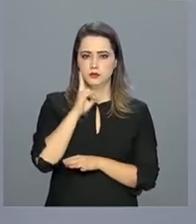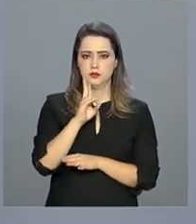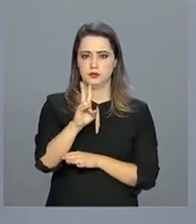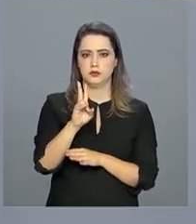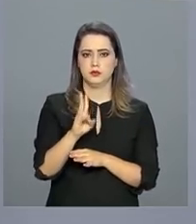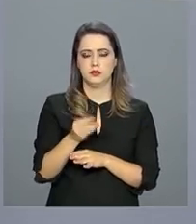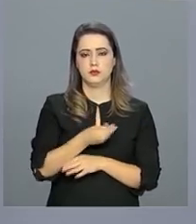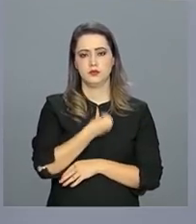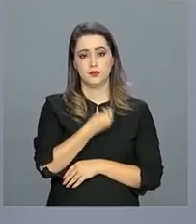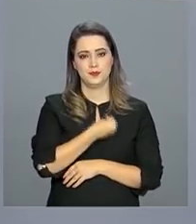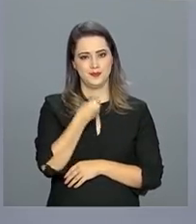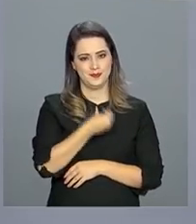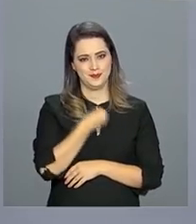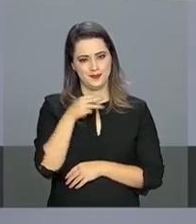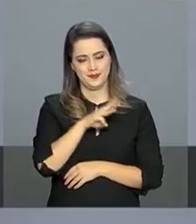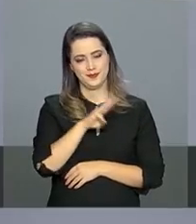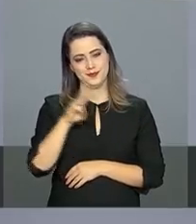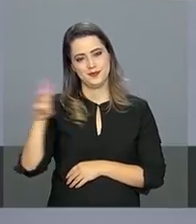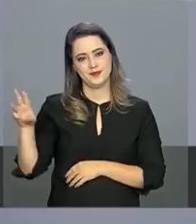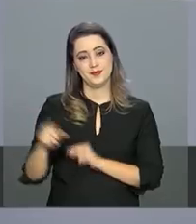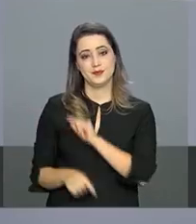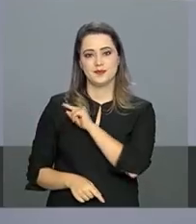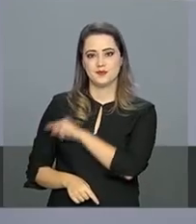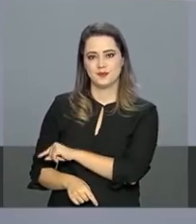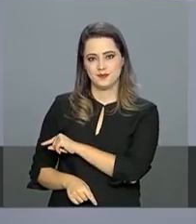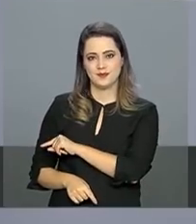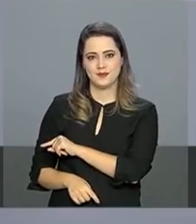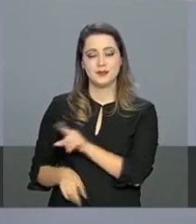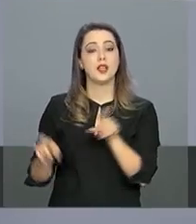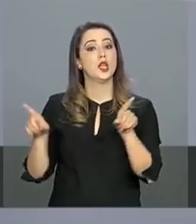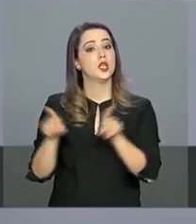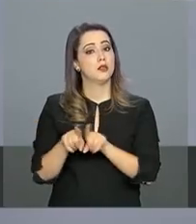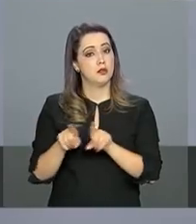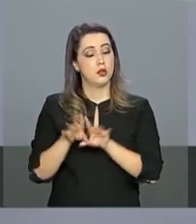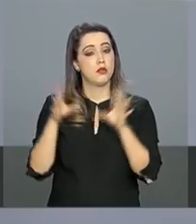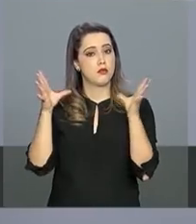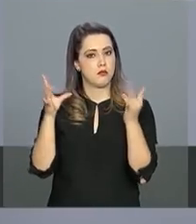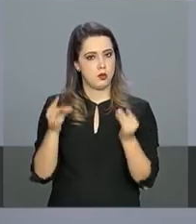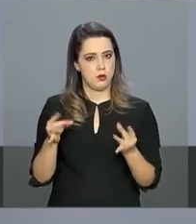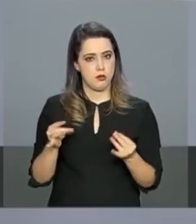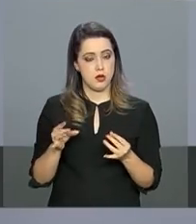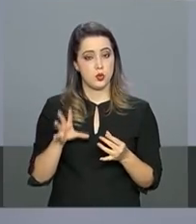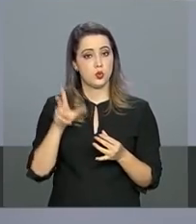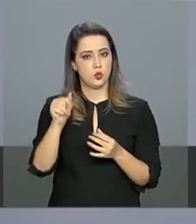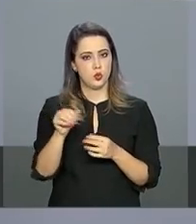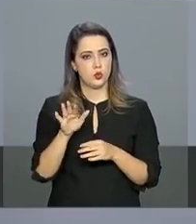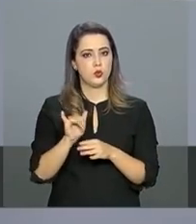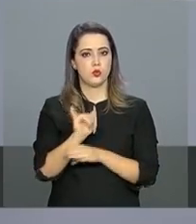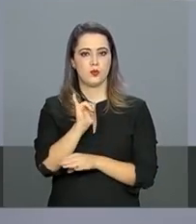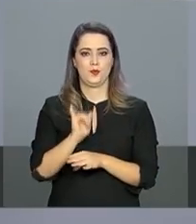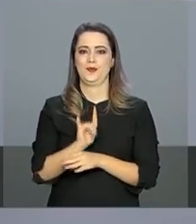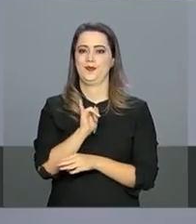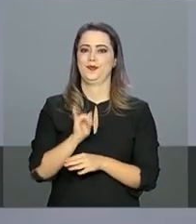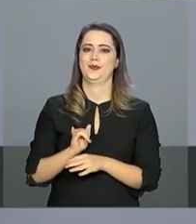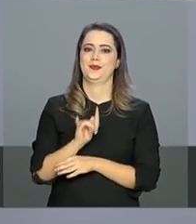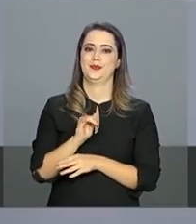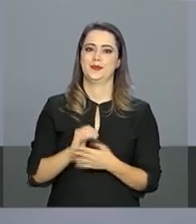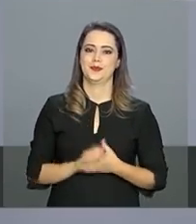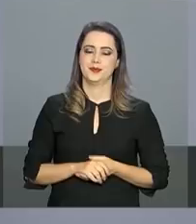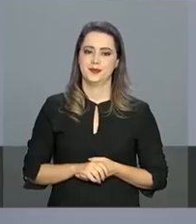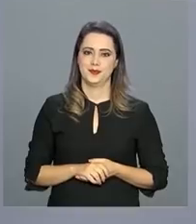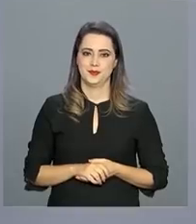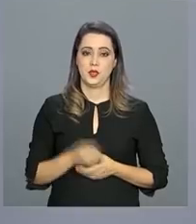você acompanha a programação ao vivo pelo site da npr na internet e todas as reportagens estão disponíveis em nosso canal no youtube